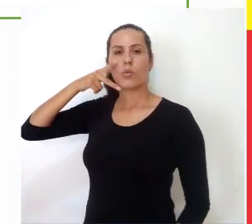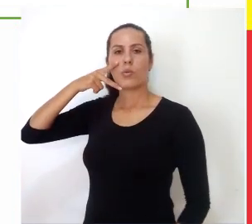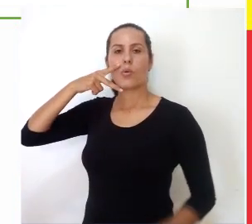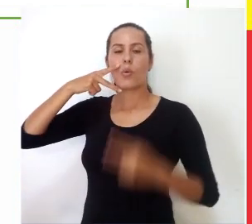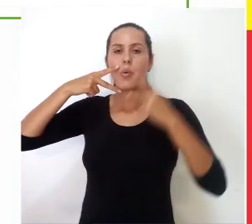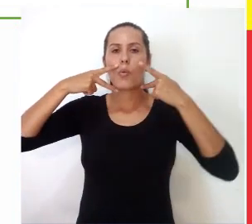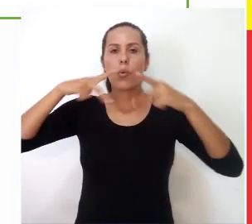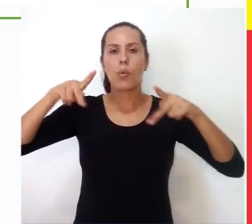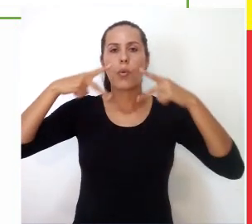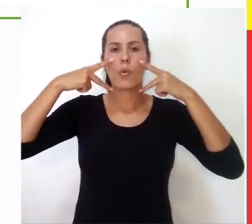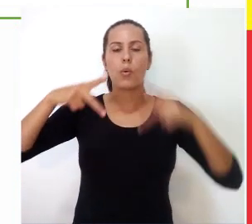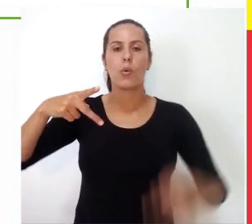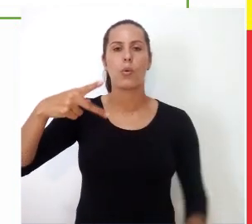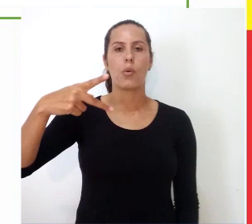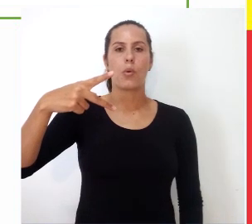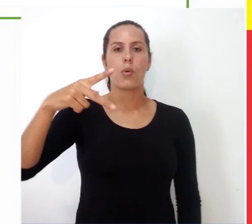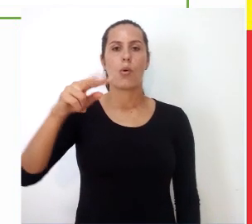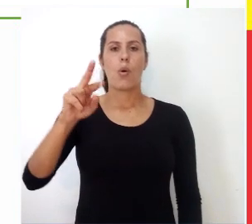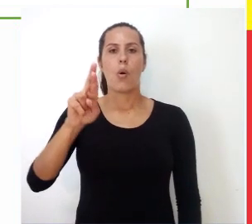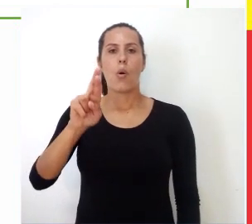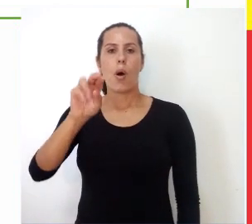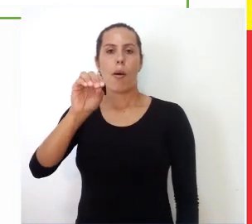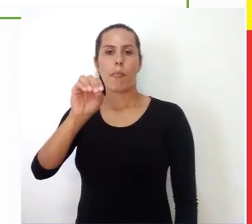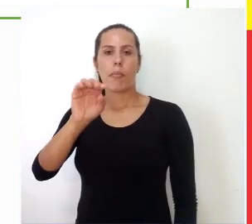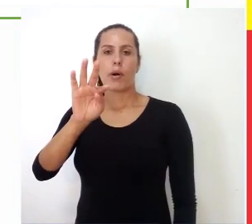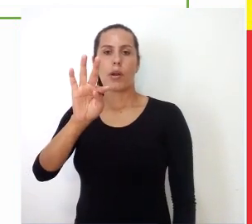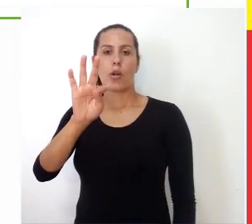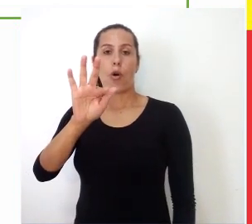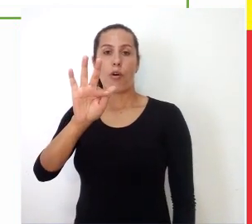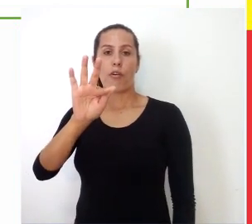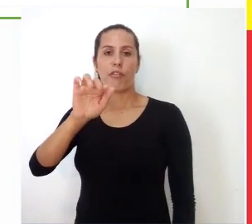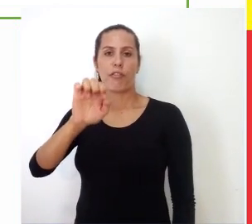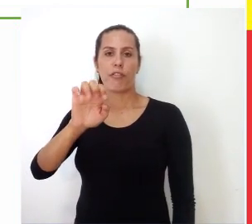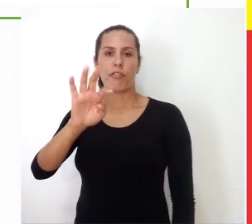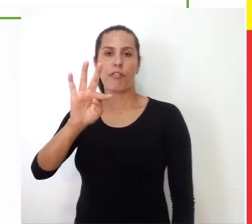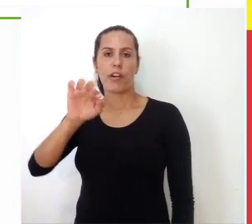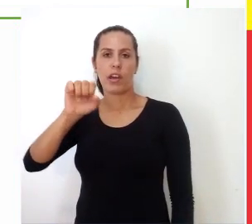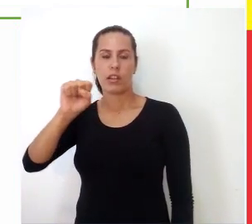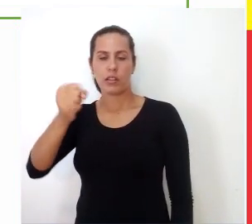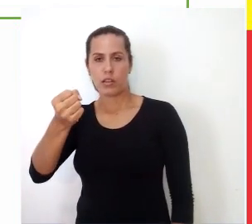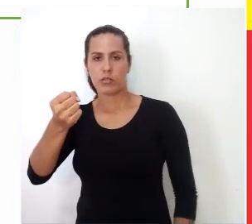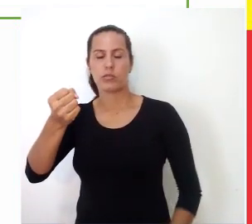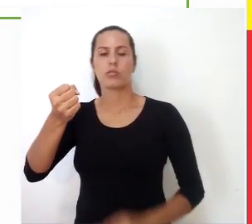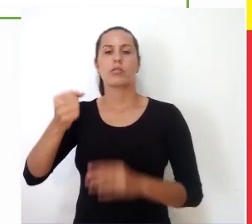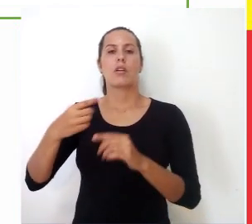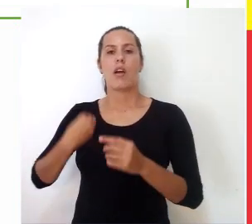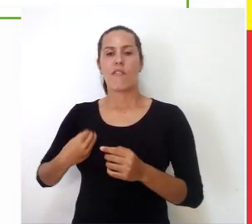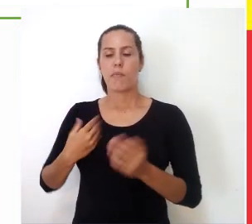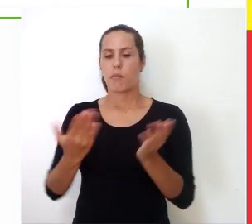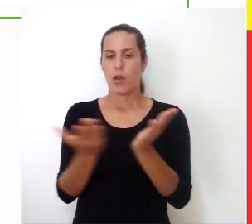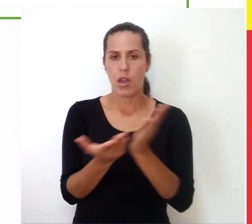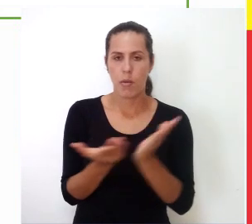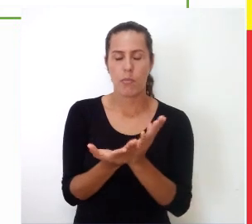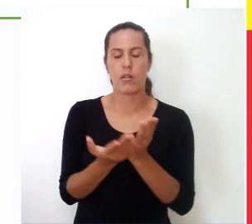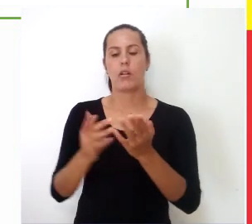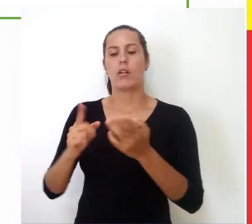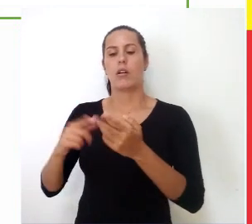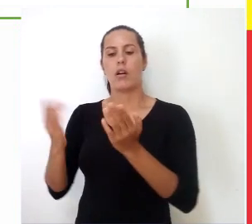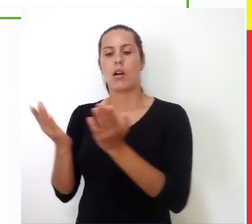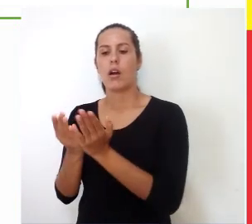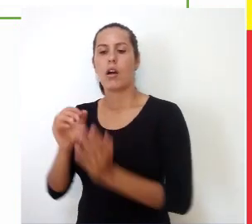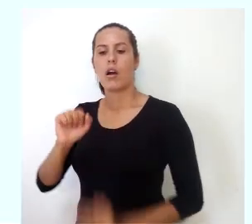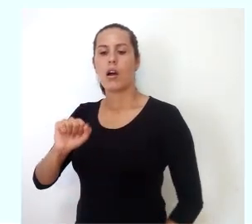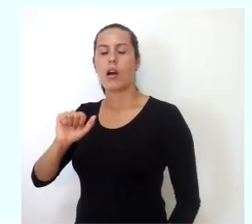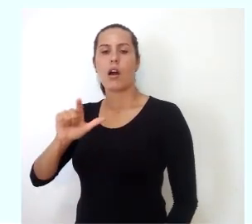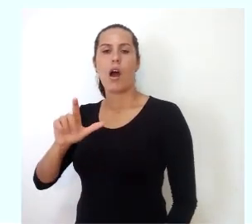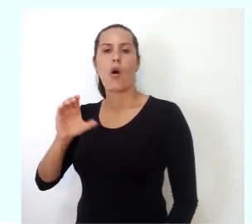textos religiosos, olha aí a questão, os profetas contendo a Bíblia, o Alcorão, com tantos outros textos. Então, quando a gente falar